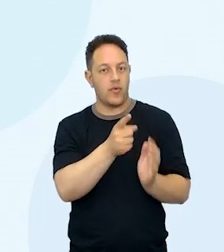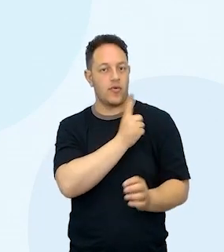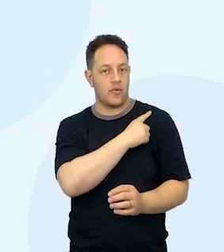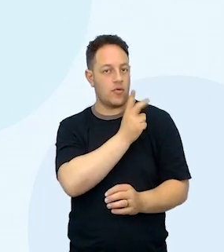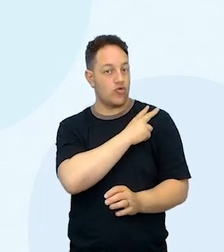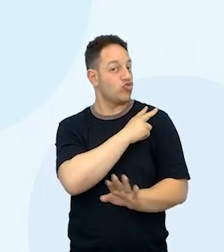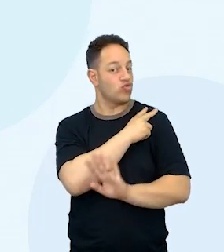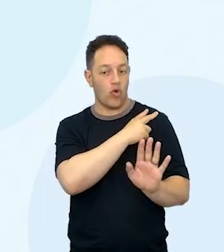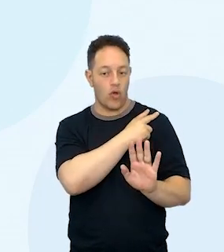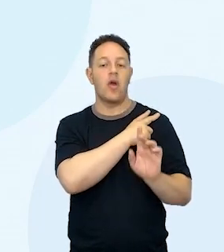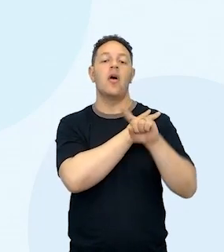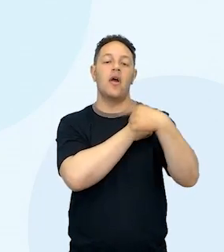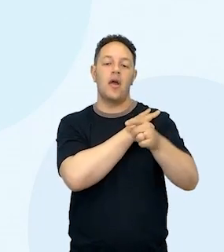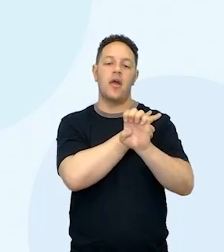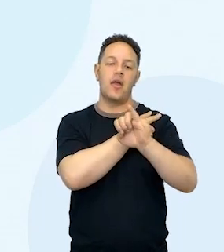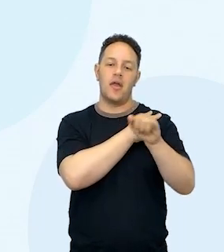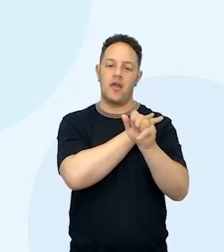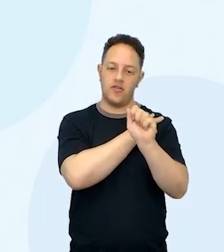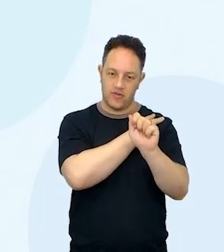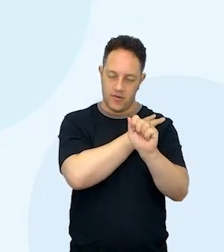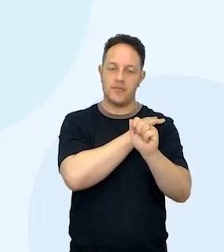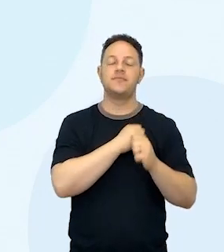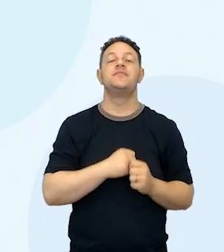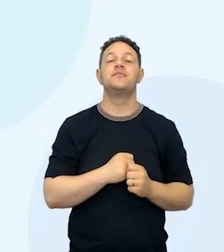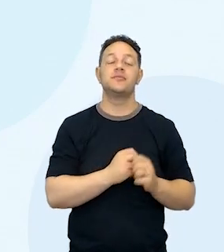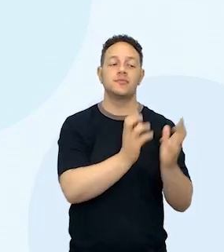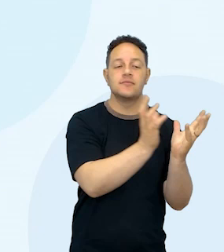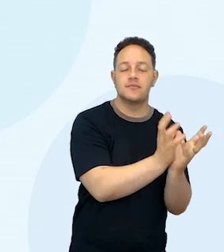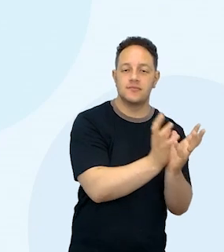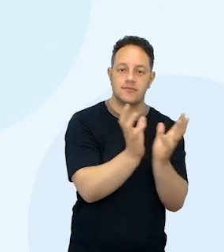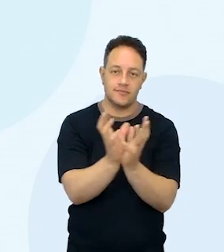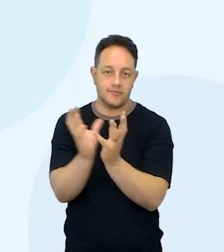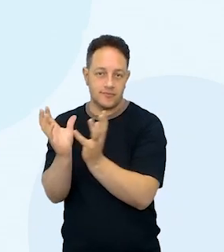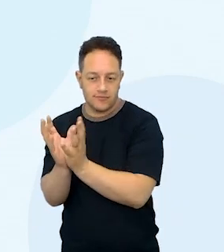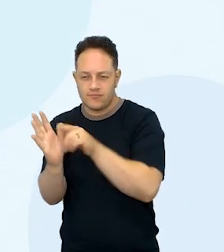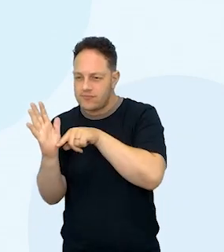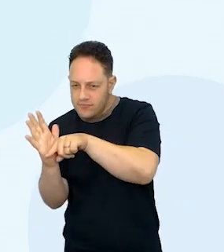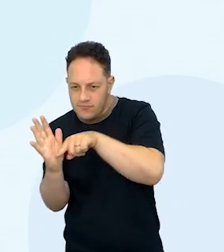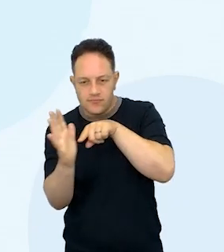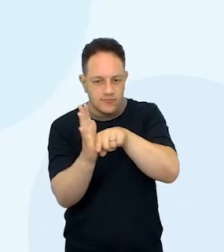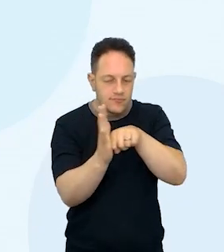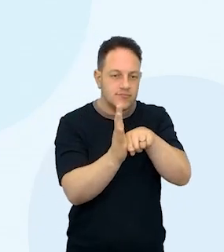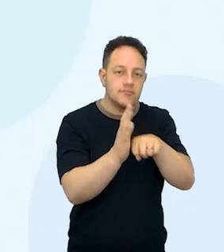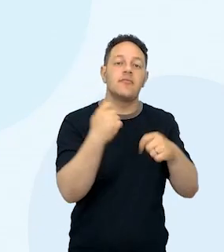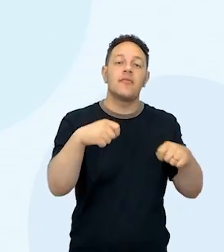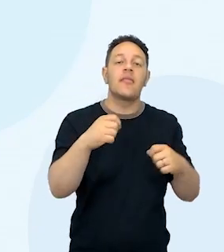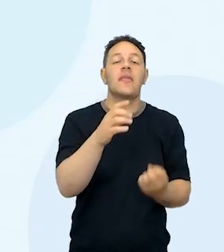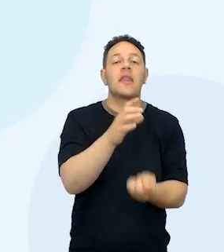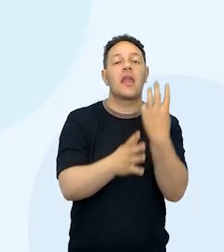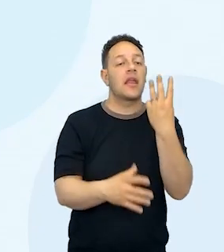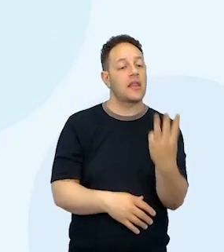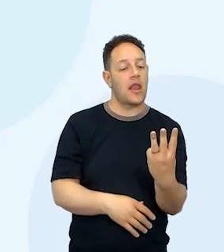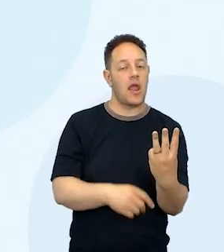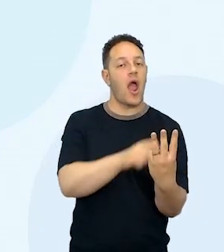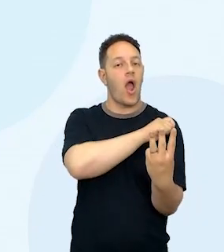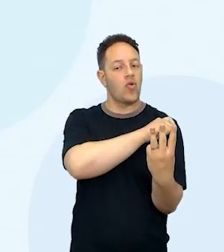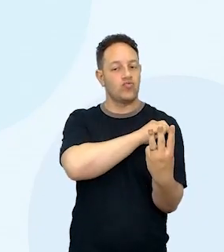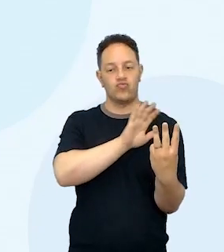médio e da EJA. As equipes de pesquisa, elas devem ser formadas por até 3